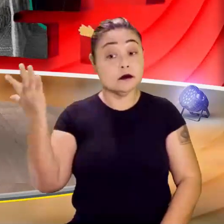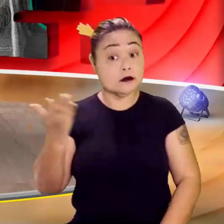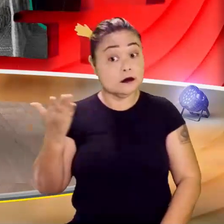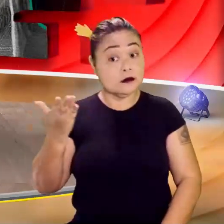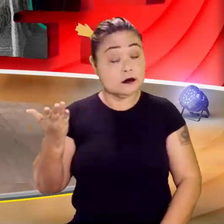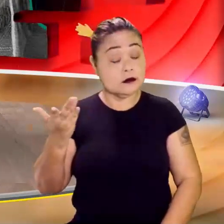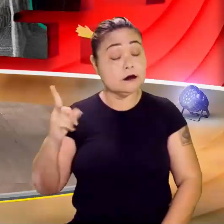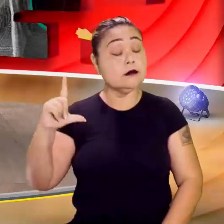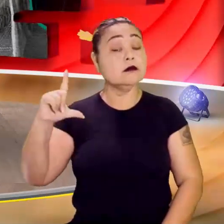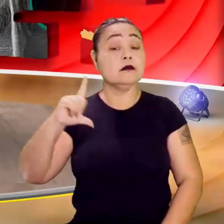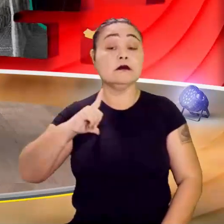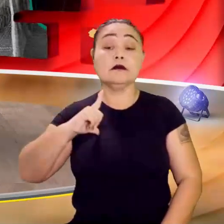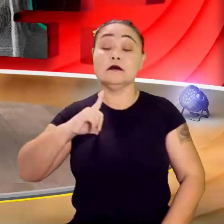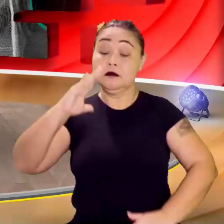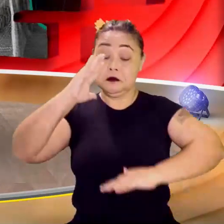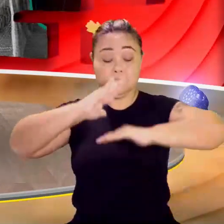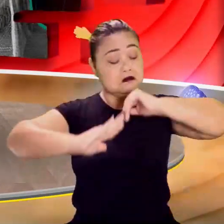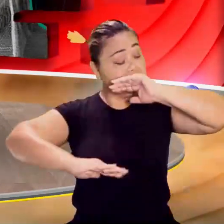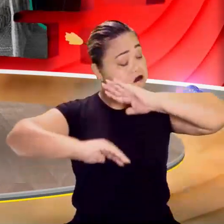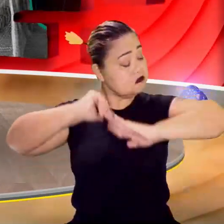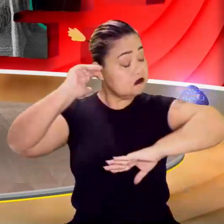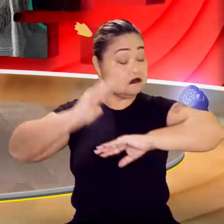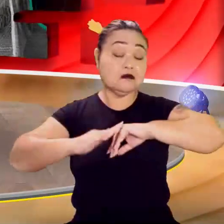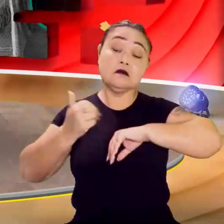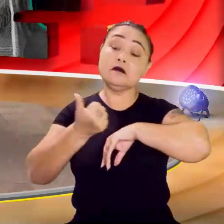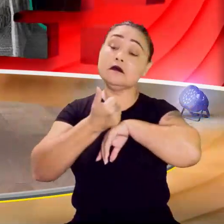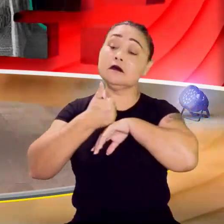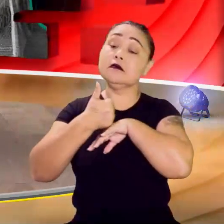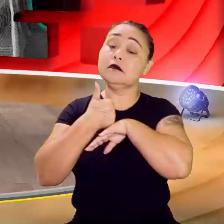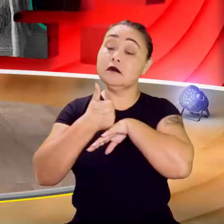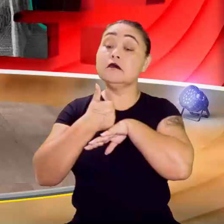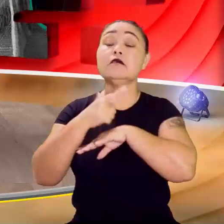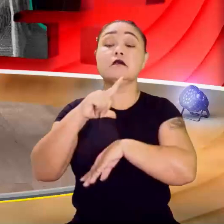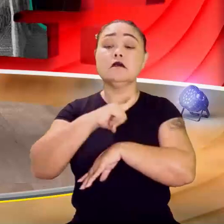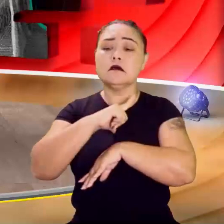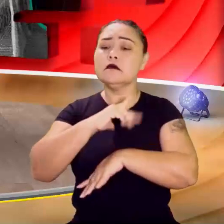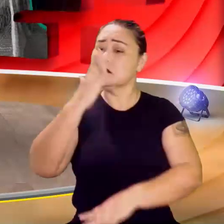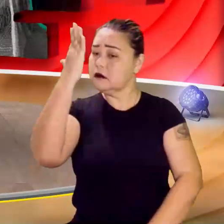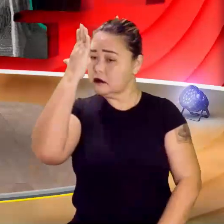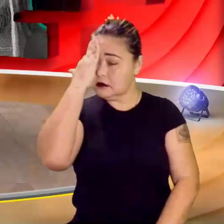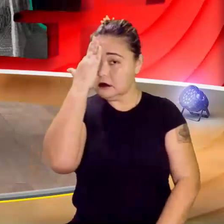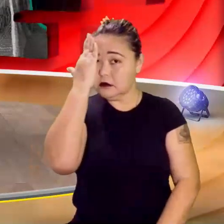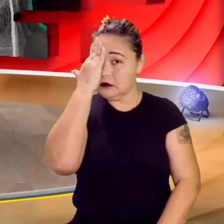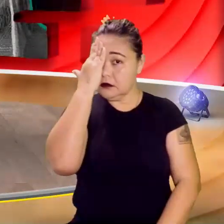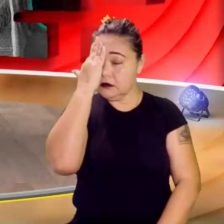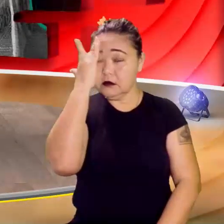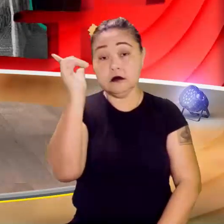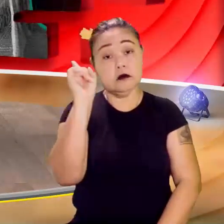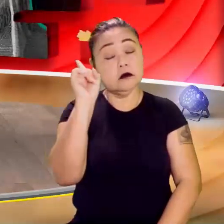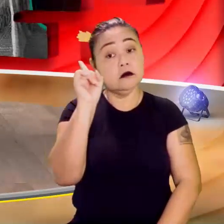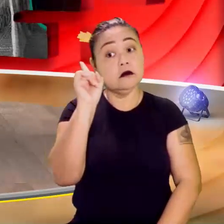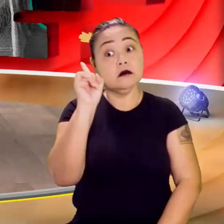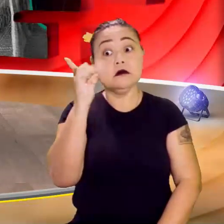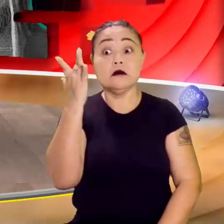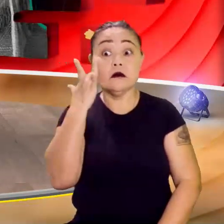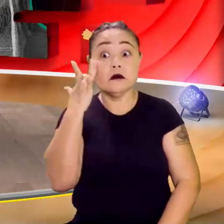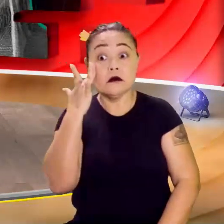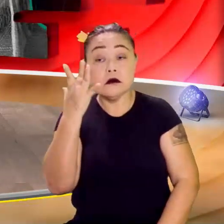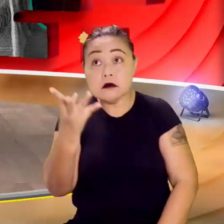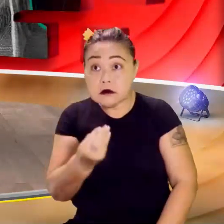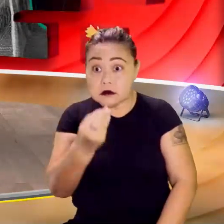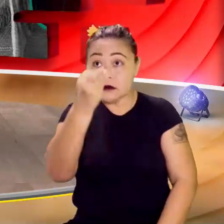nós temos muitos profissionais, muitos, que sabem, mas não